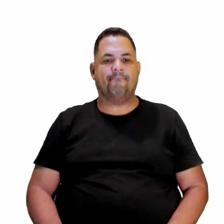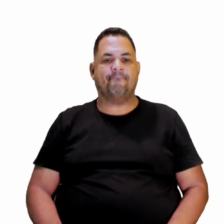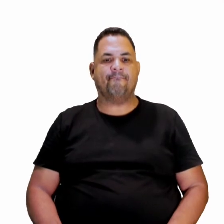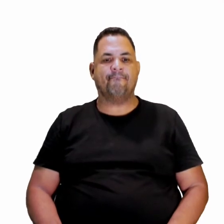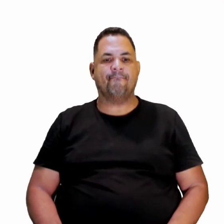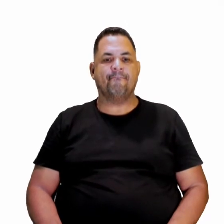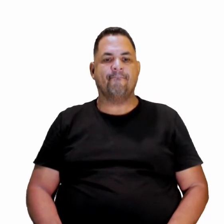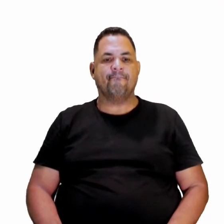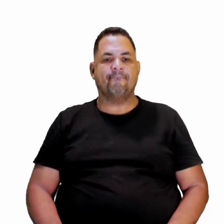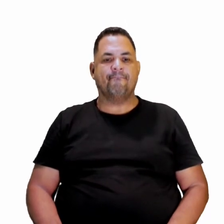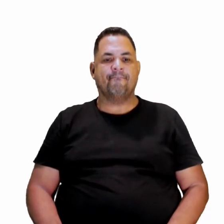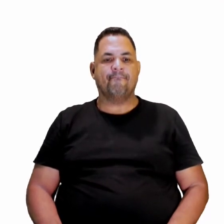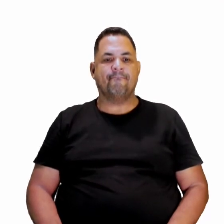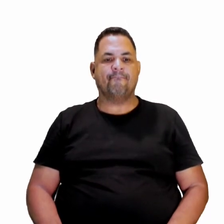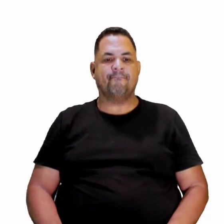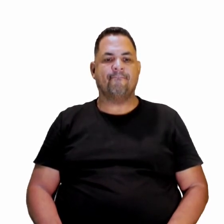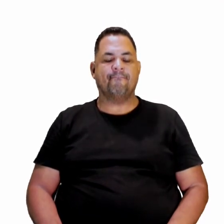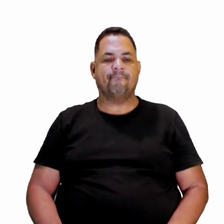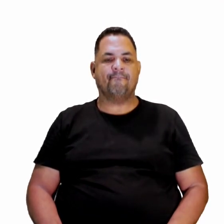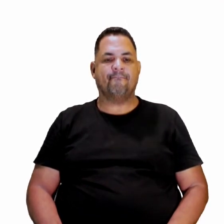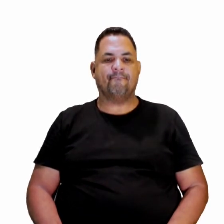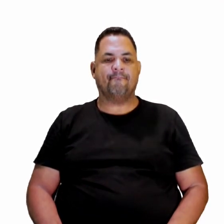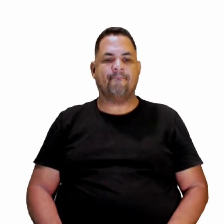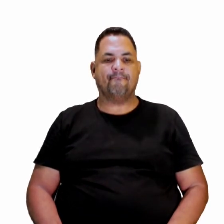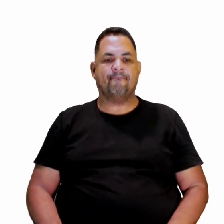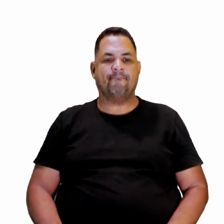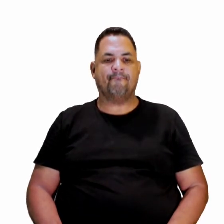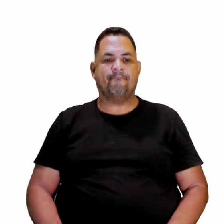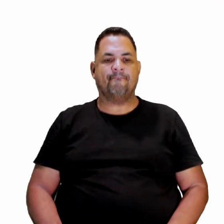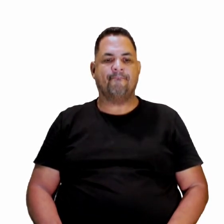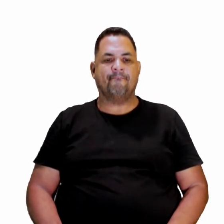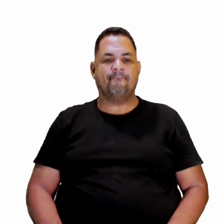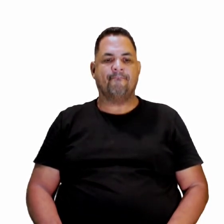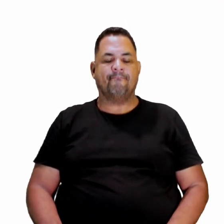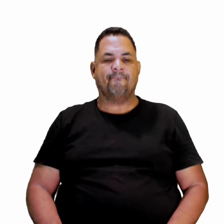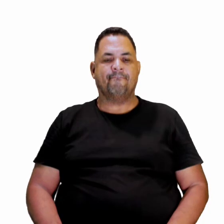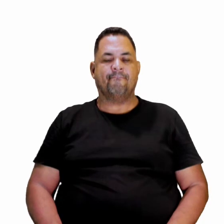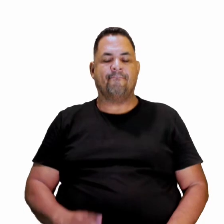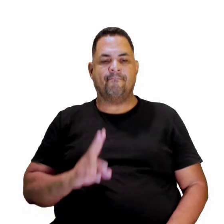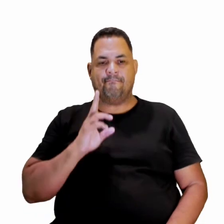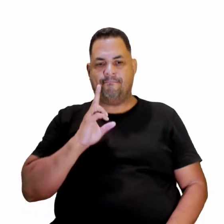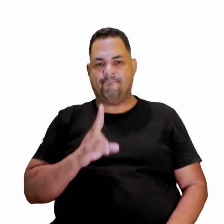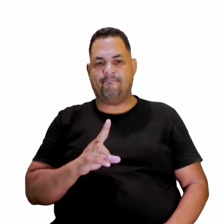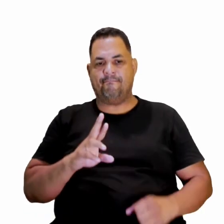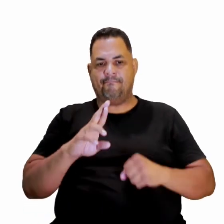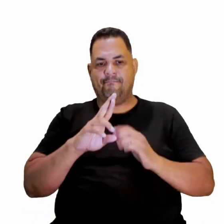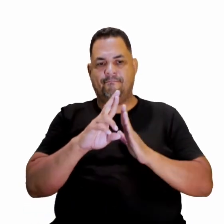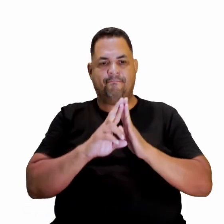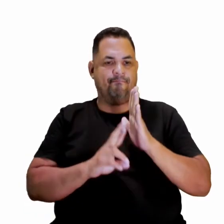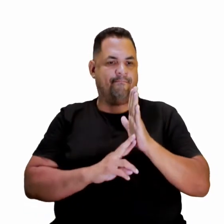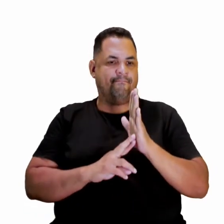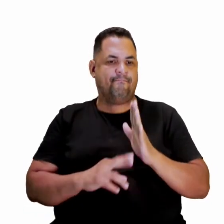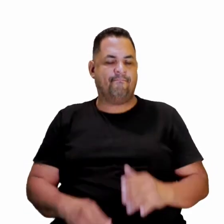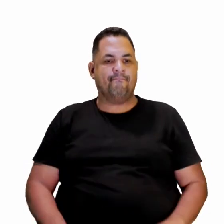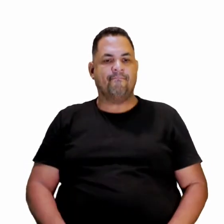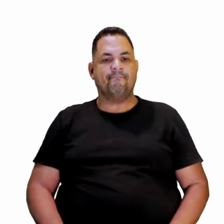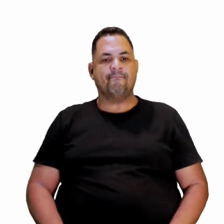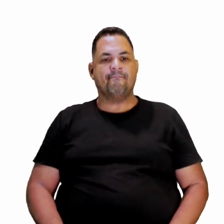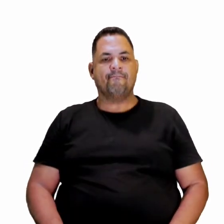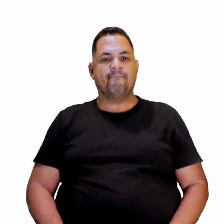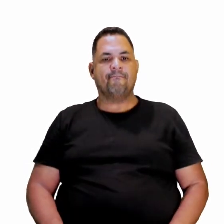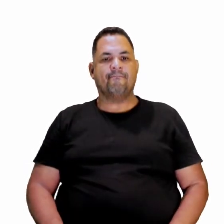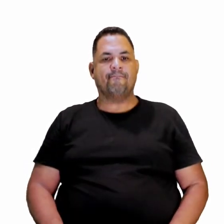Begged. Refer vai ficar como? Da mesma forma lá da minha regra do refer, vai ficar